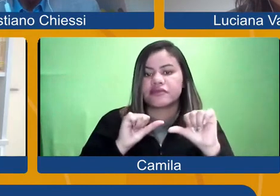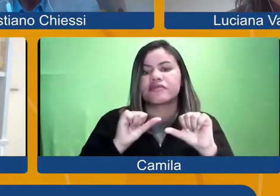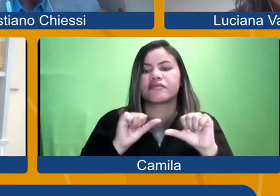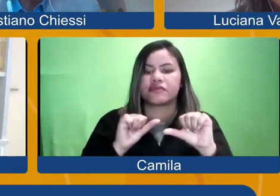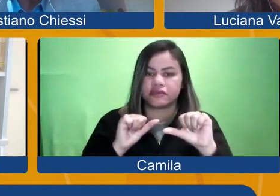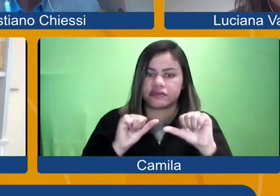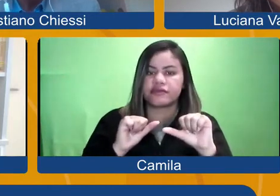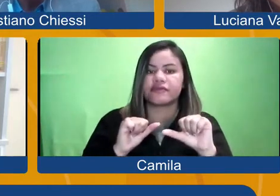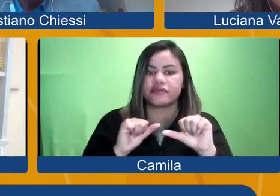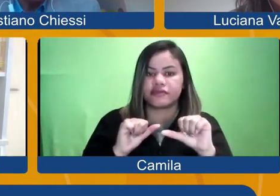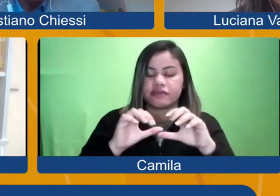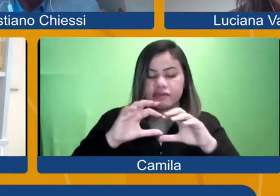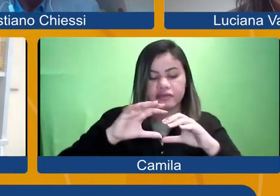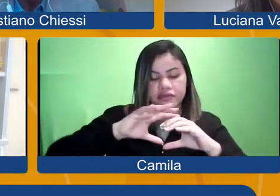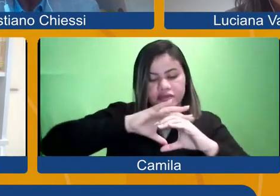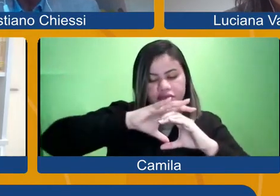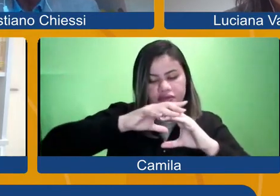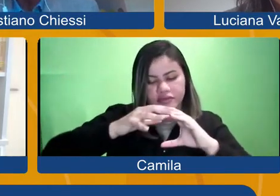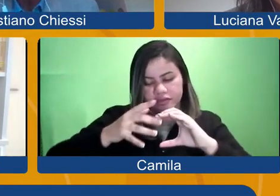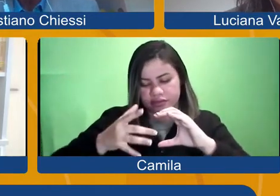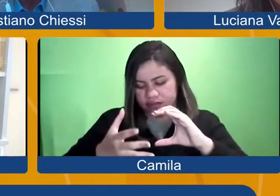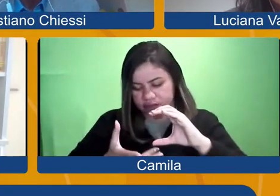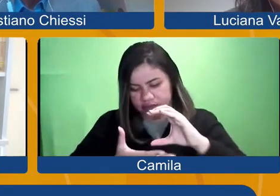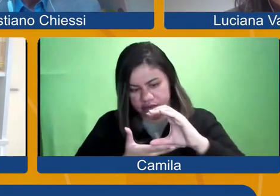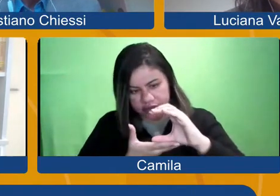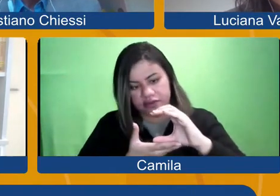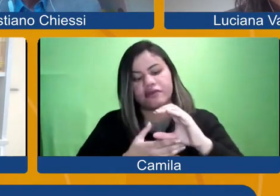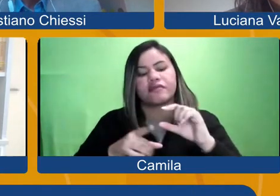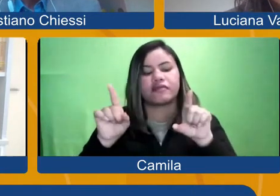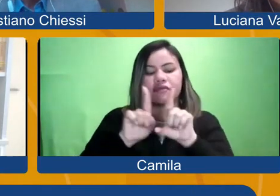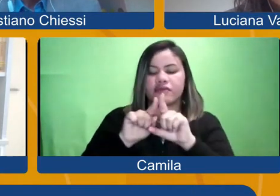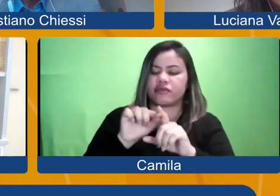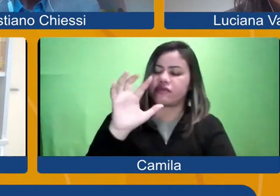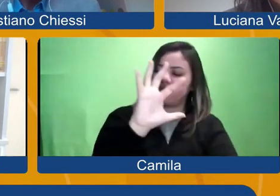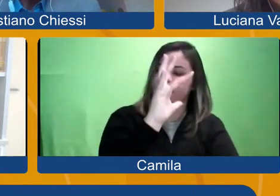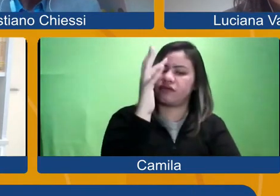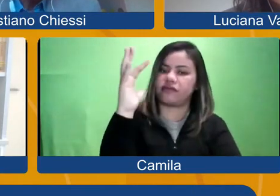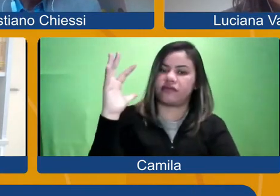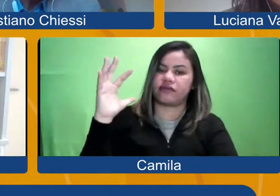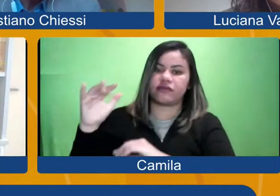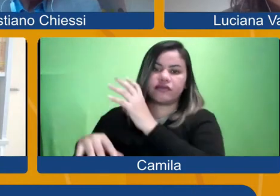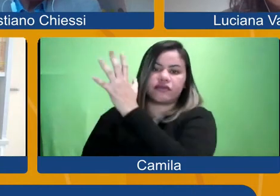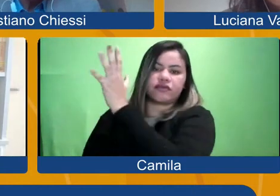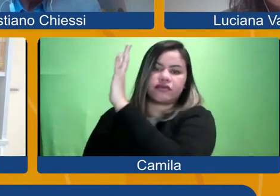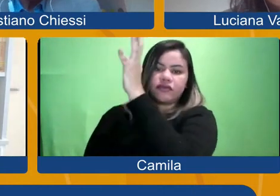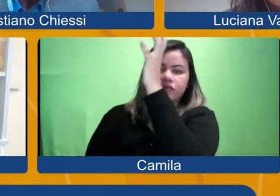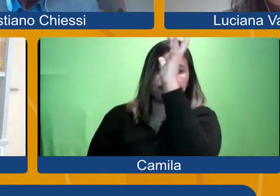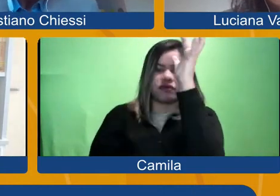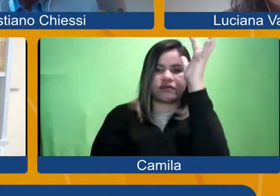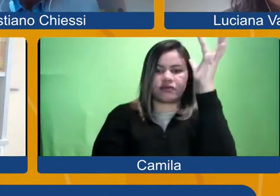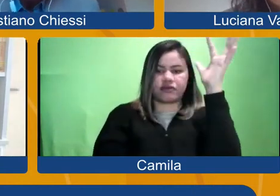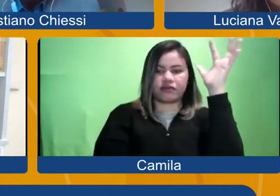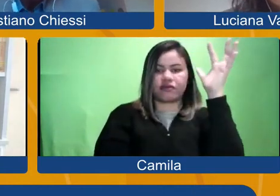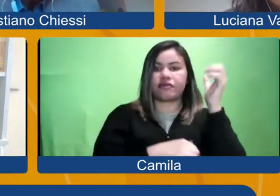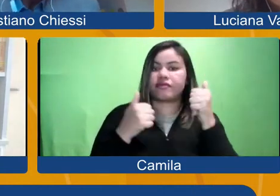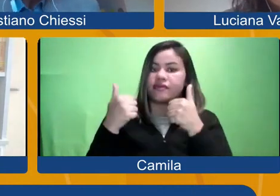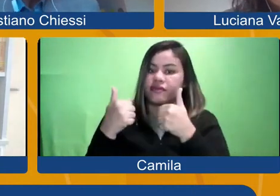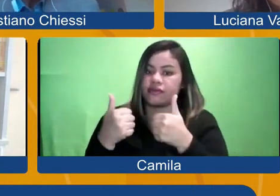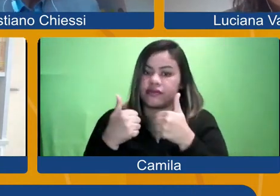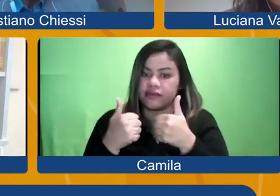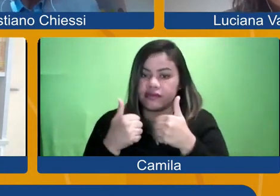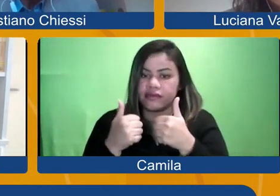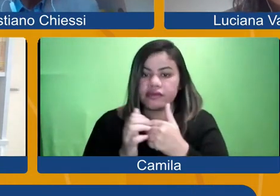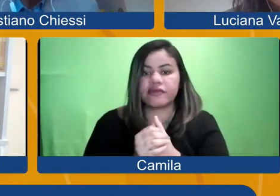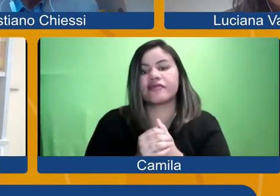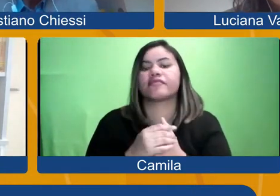do solo, recompor floresta, né? E nós temos diversos exemplos localizados ainda